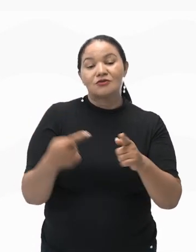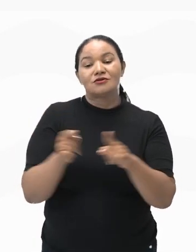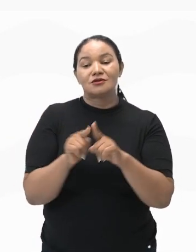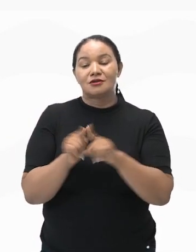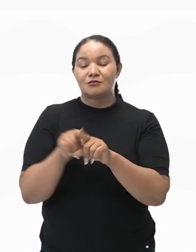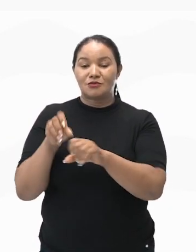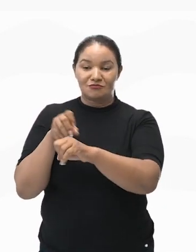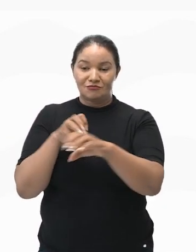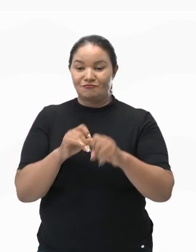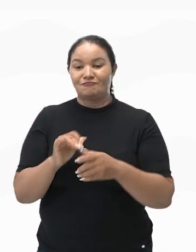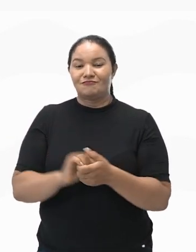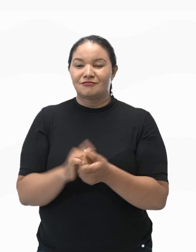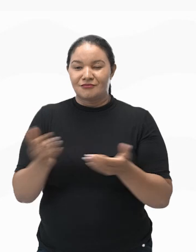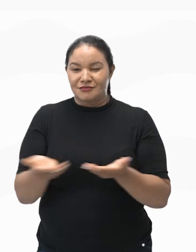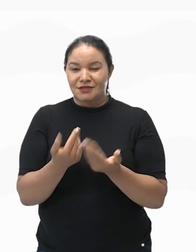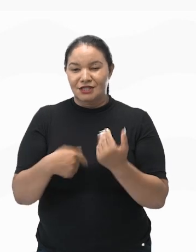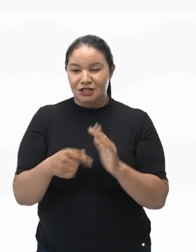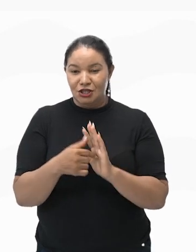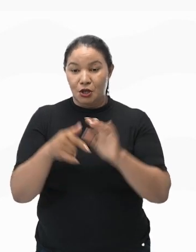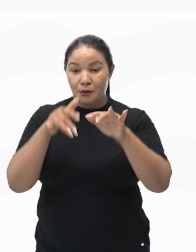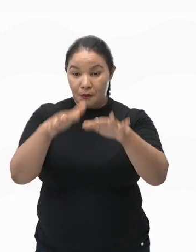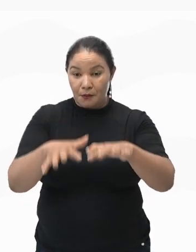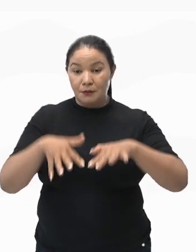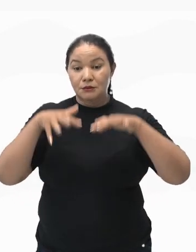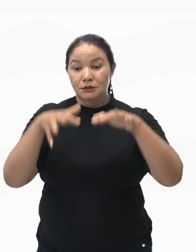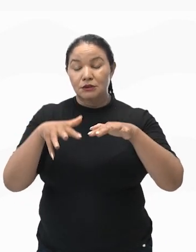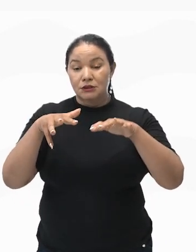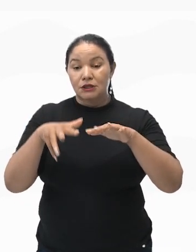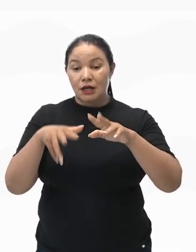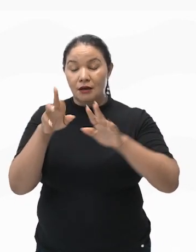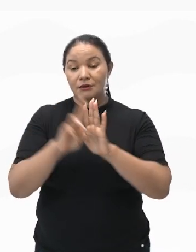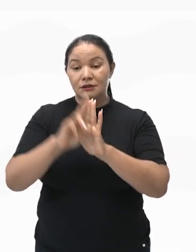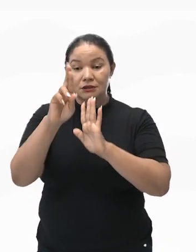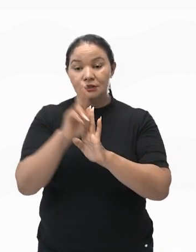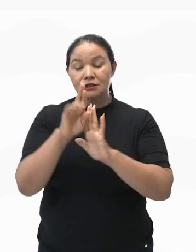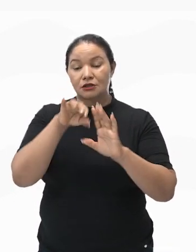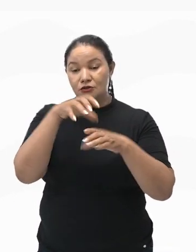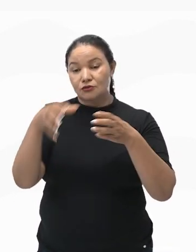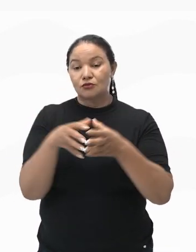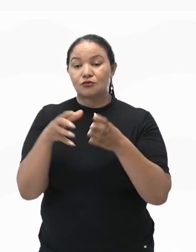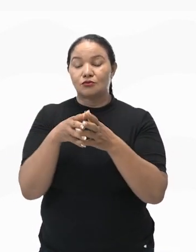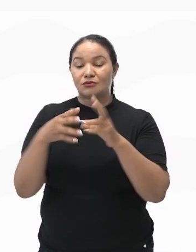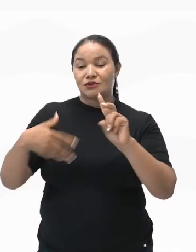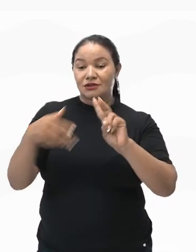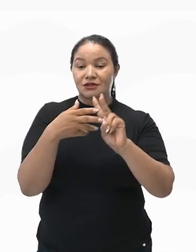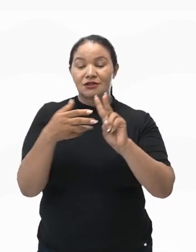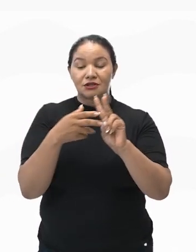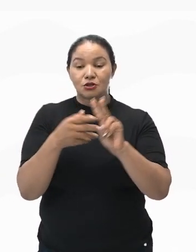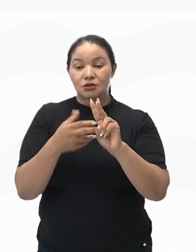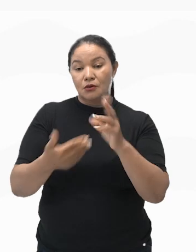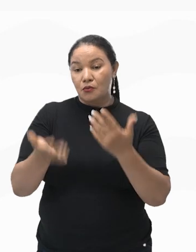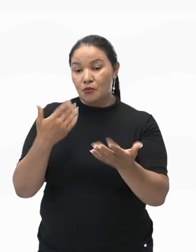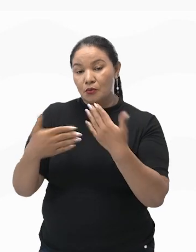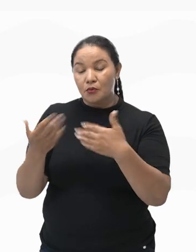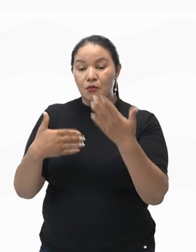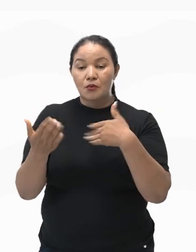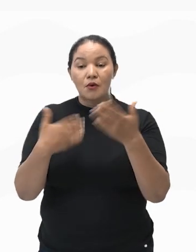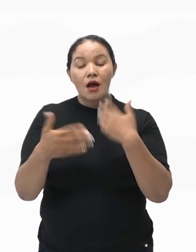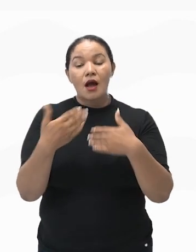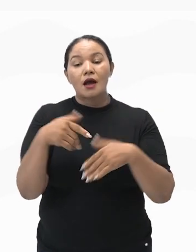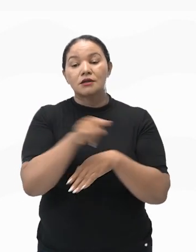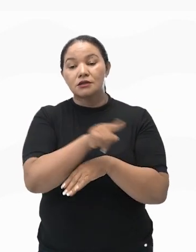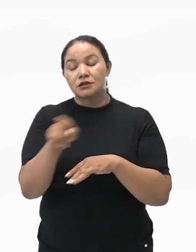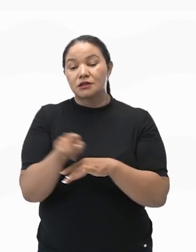né? Temos aí uma assembleia onde tem representantes de comunidades indígenas tratando sobre alguma situação que provavelmente tem que